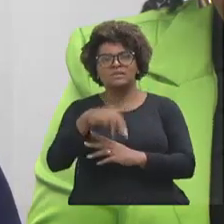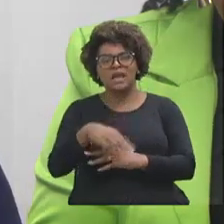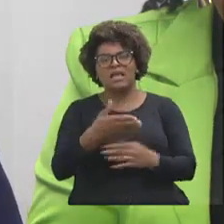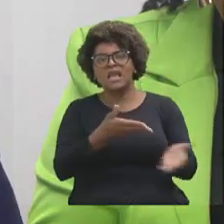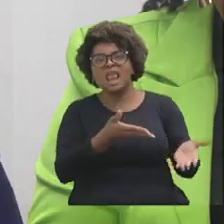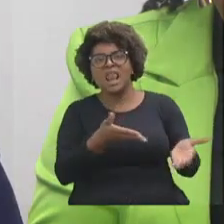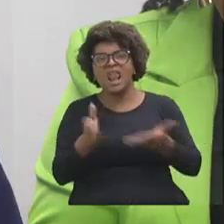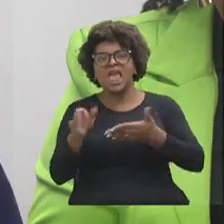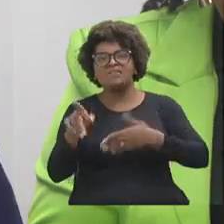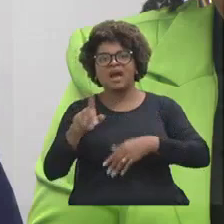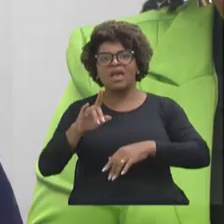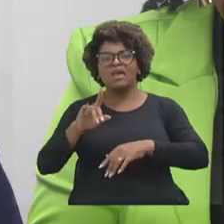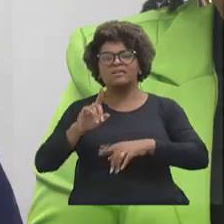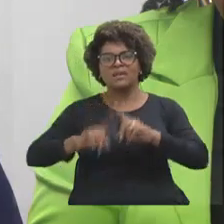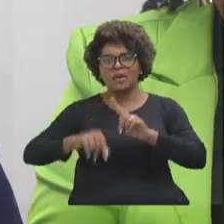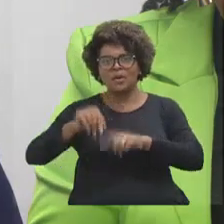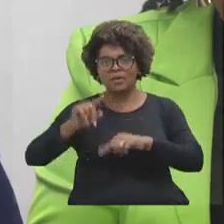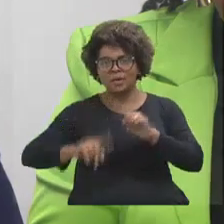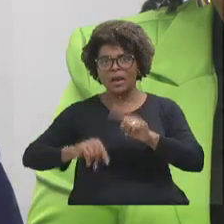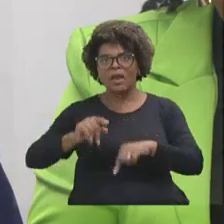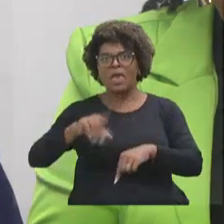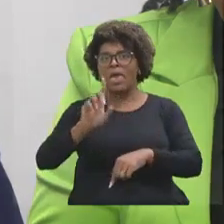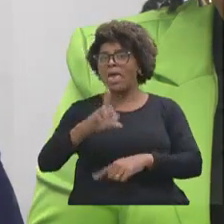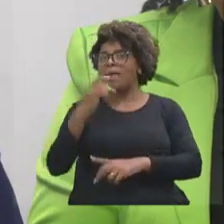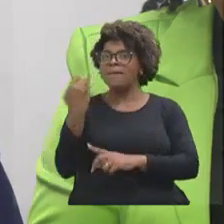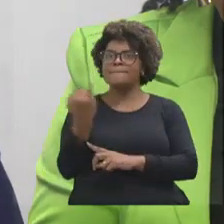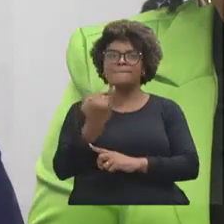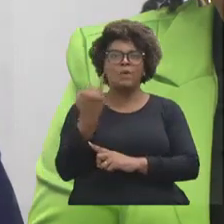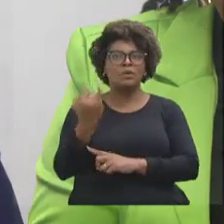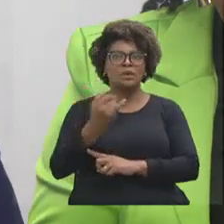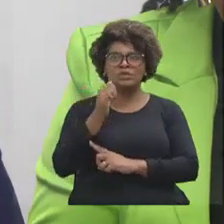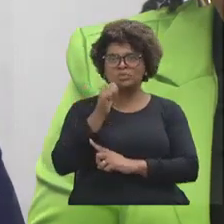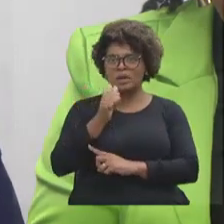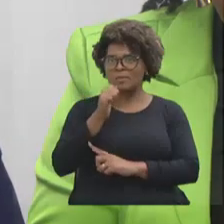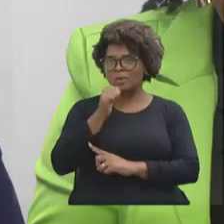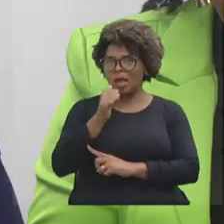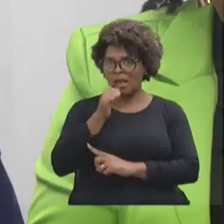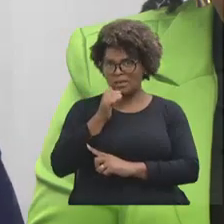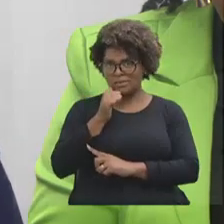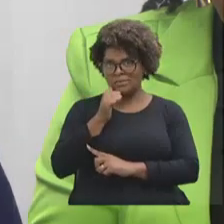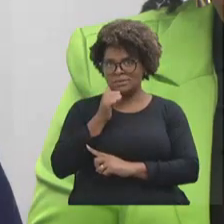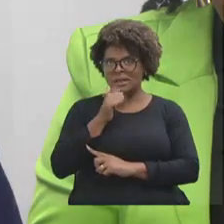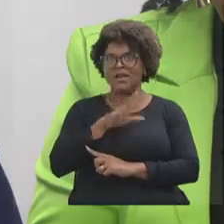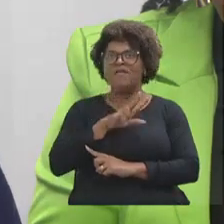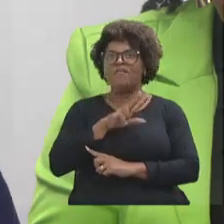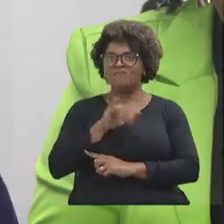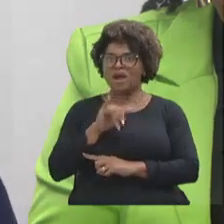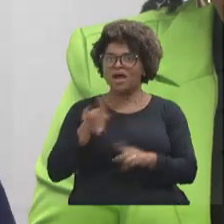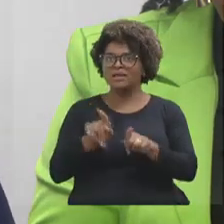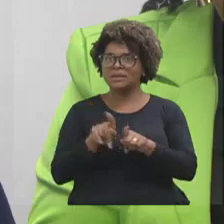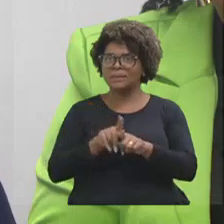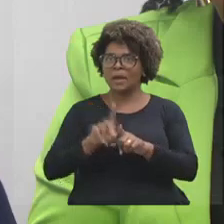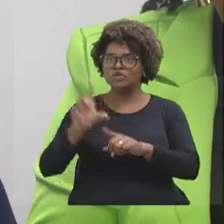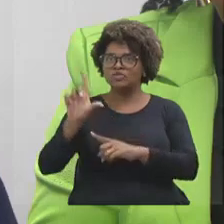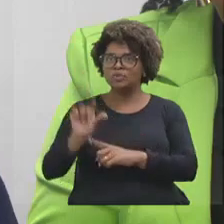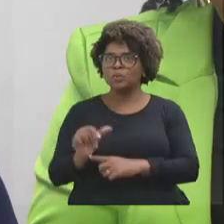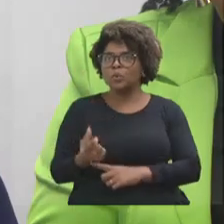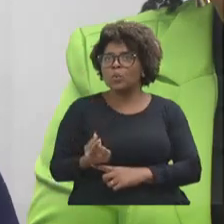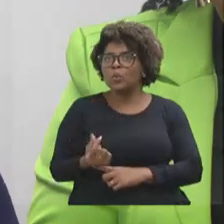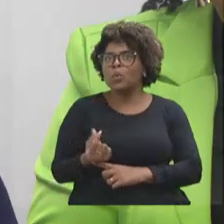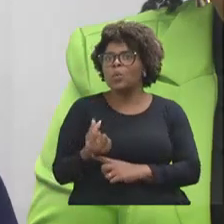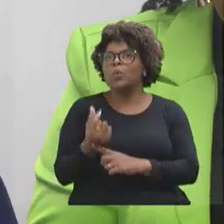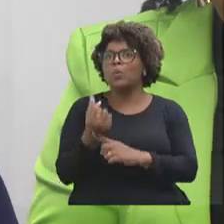somos pilares da nossa sociedade e o que baratear o tratamento de Oncologia hoje uma quimioterapia